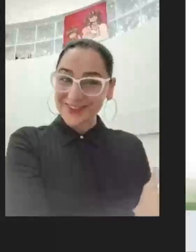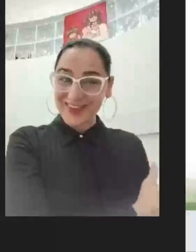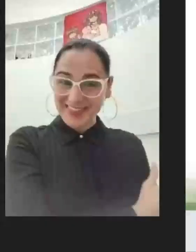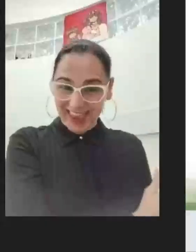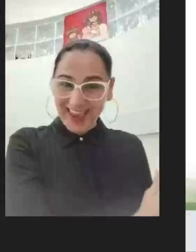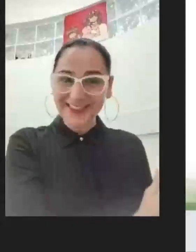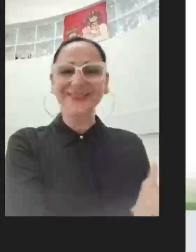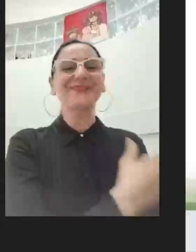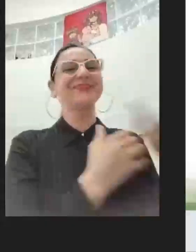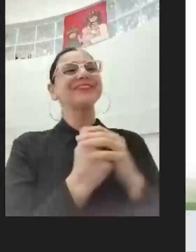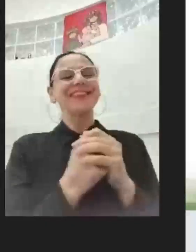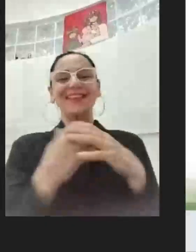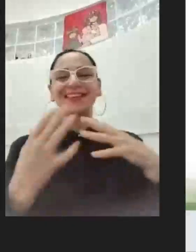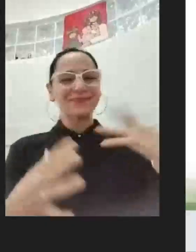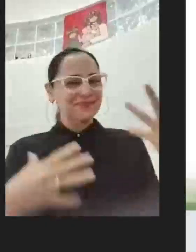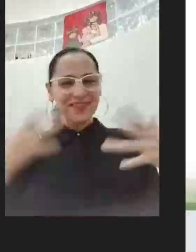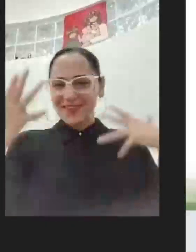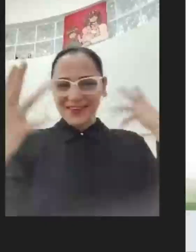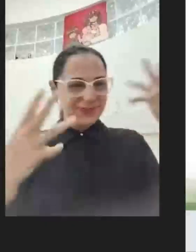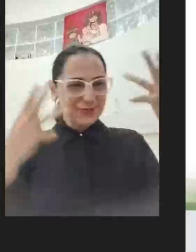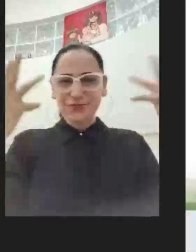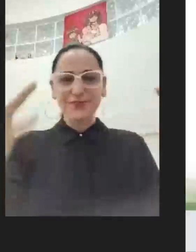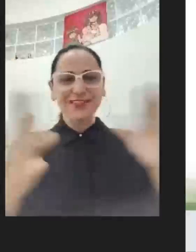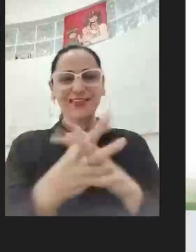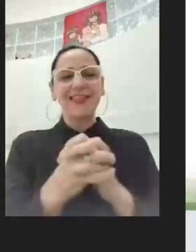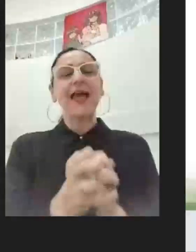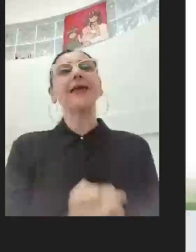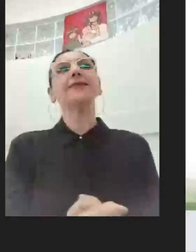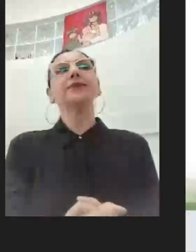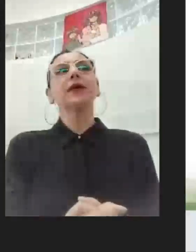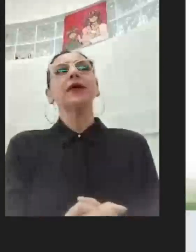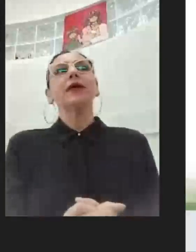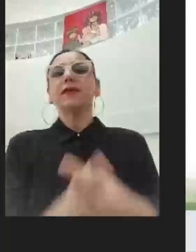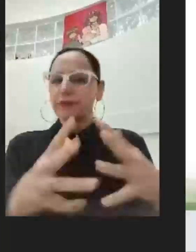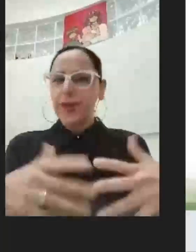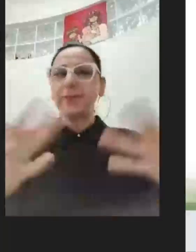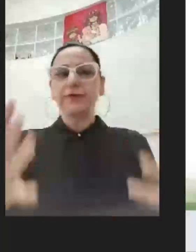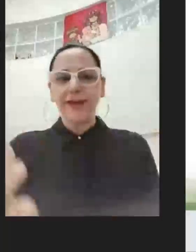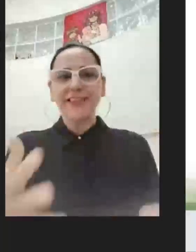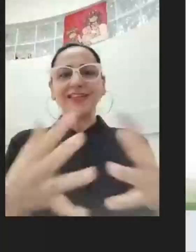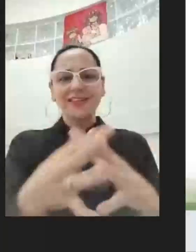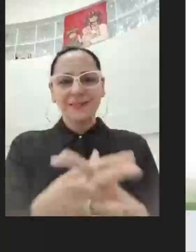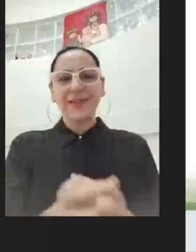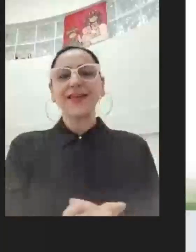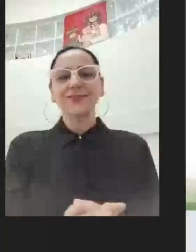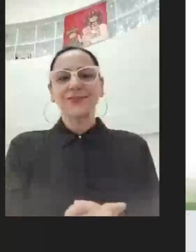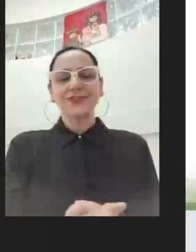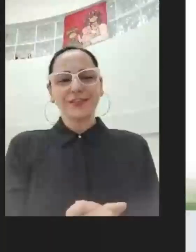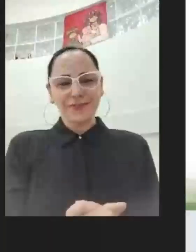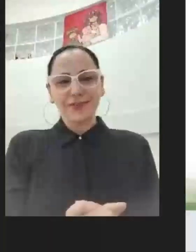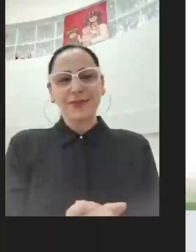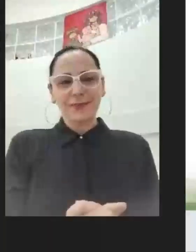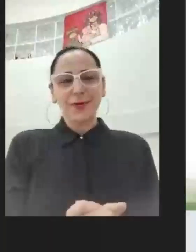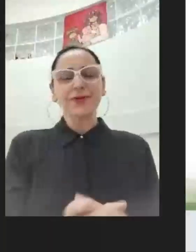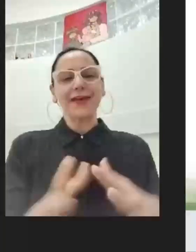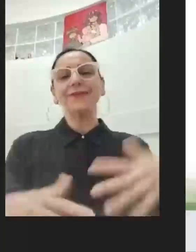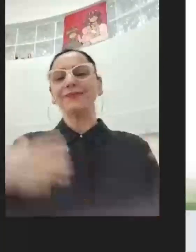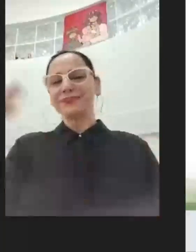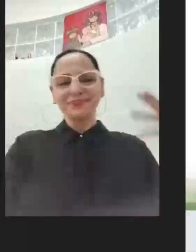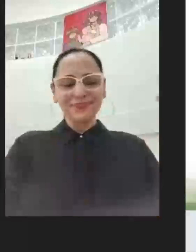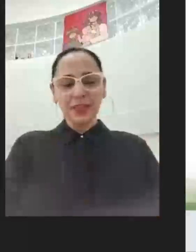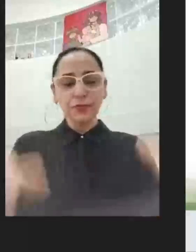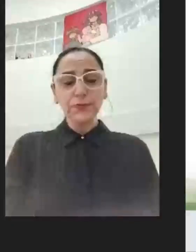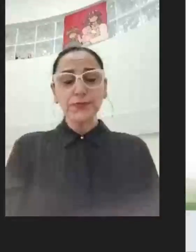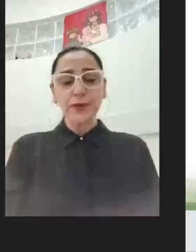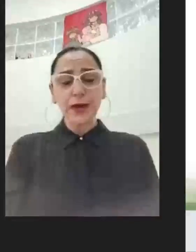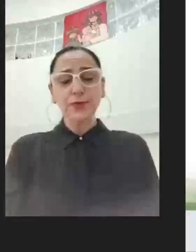de Aleitamento Materno, que surgiu essa ideia e foi aprovada na Assembleia, onde eu escrevi com apoio,